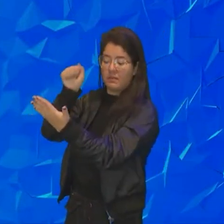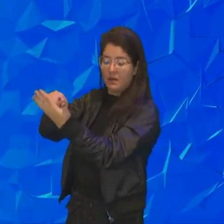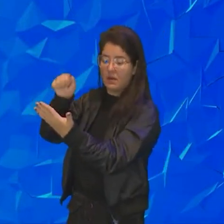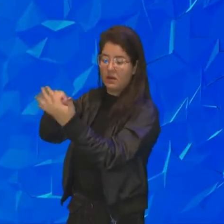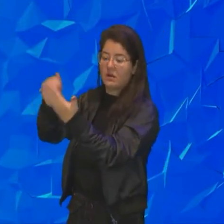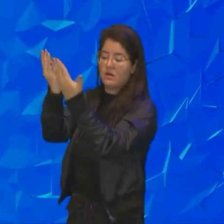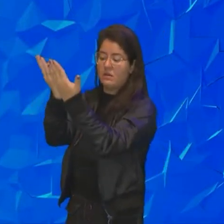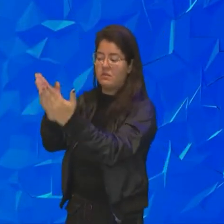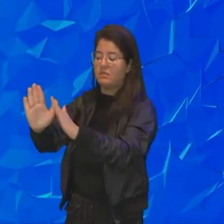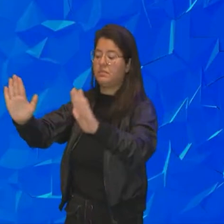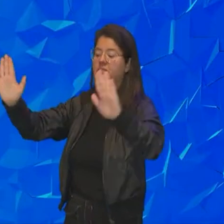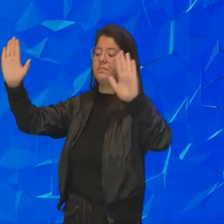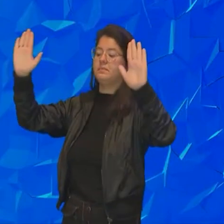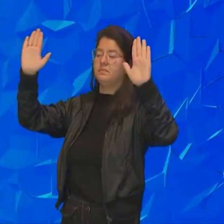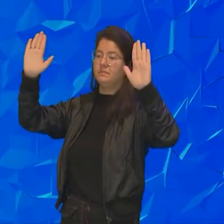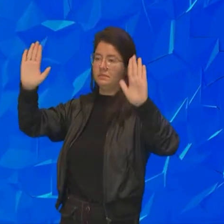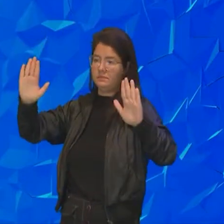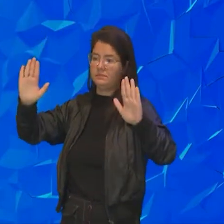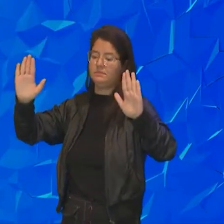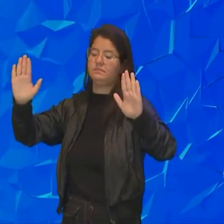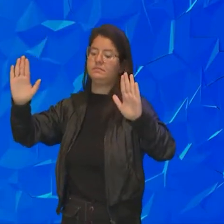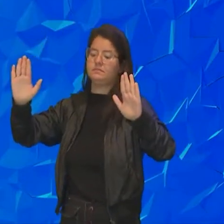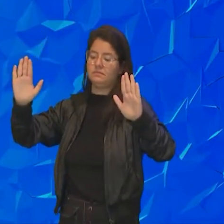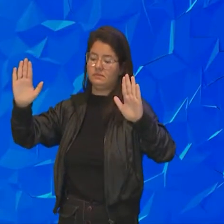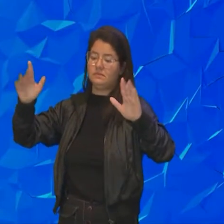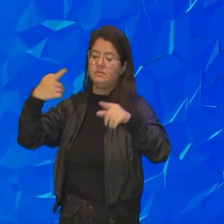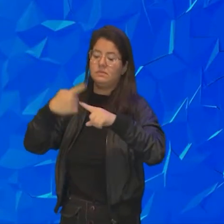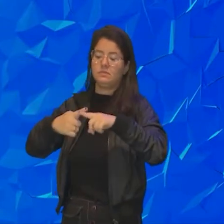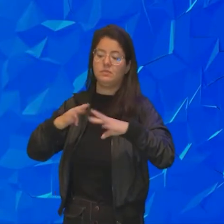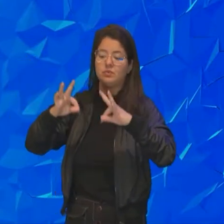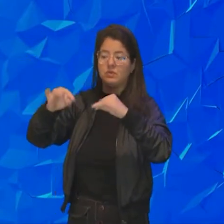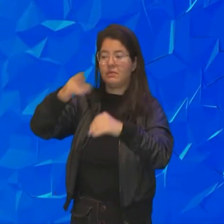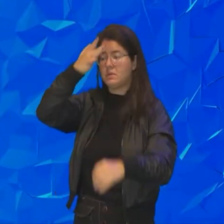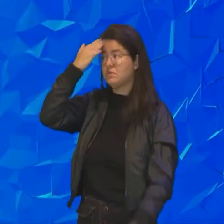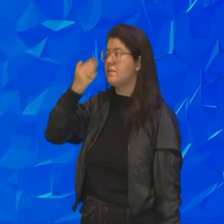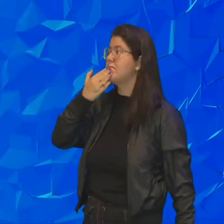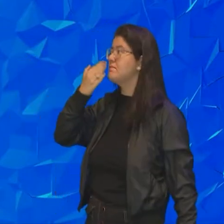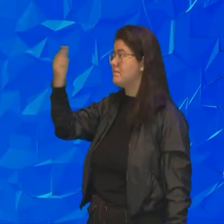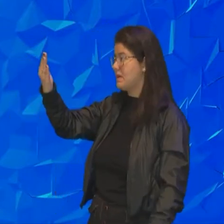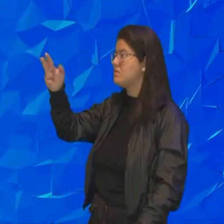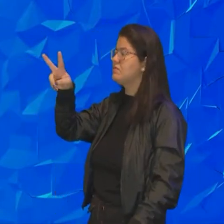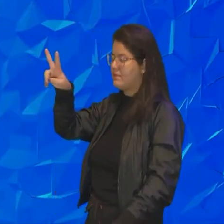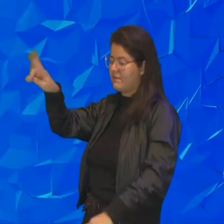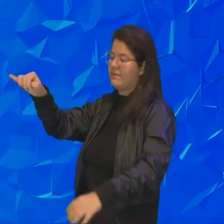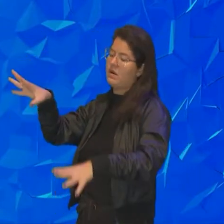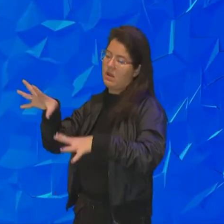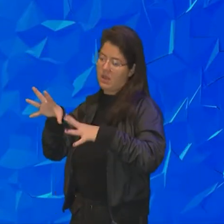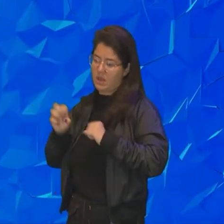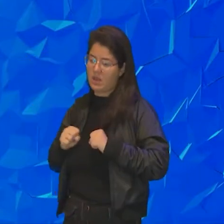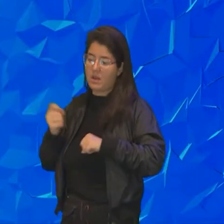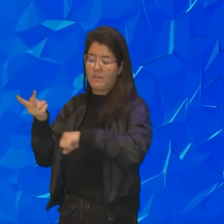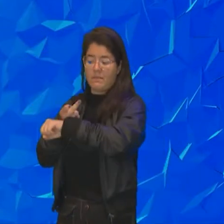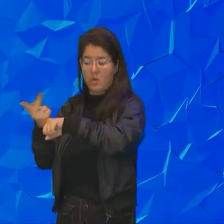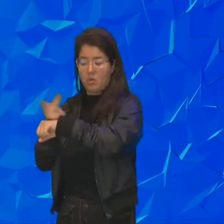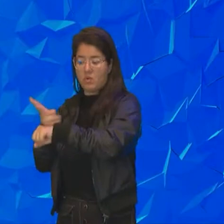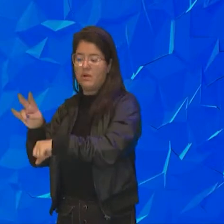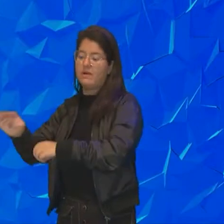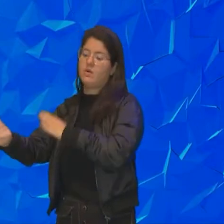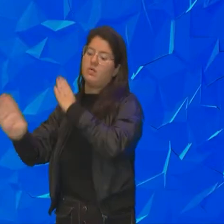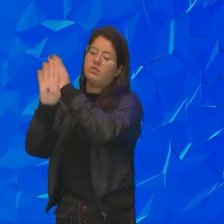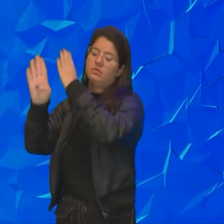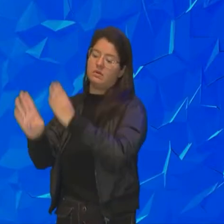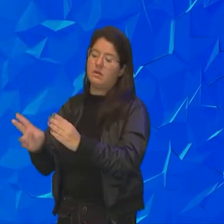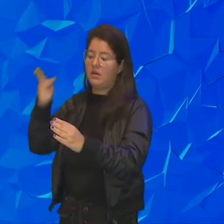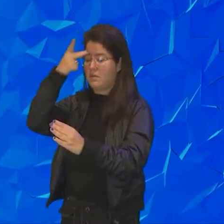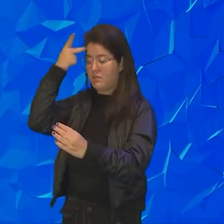batei e abrir-se-vos-á, pois todo o que pede recebe, O que busca, encontra. E